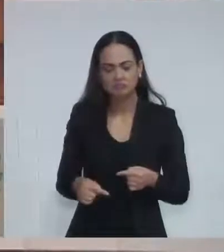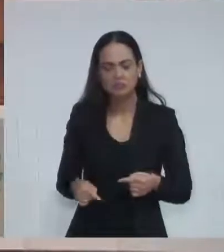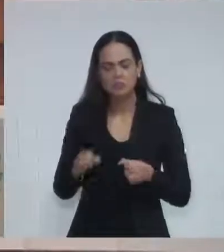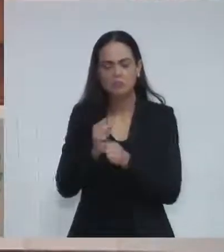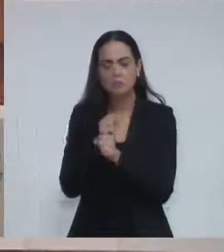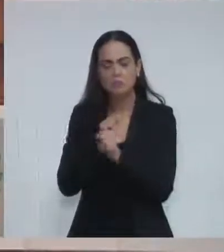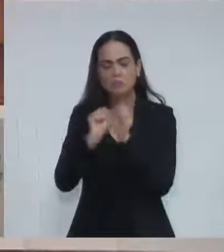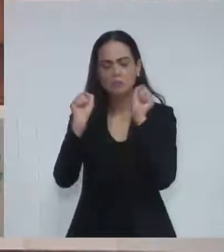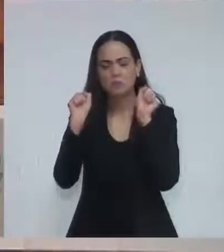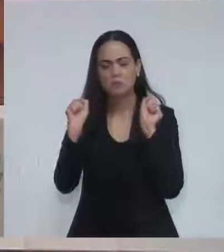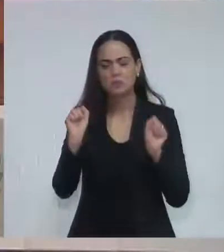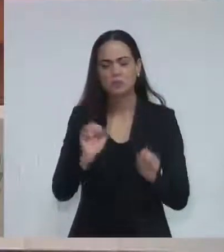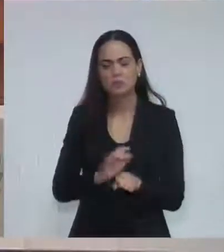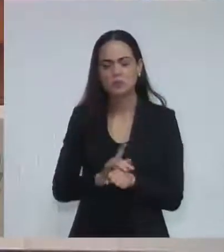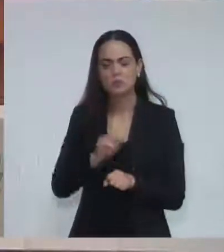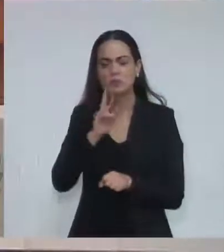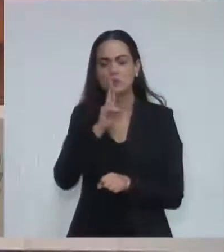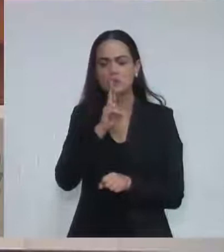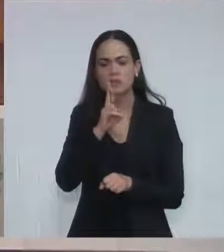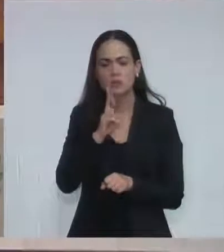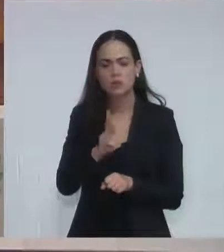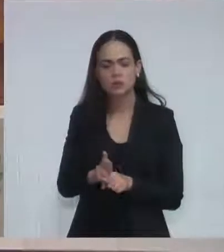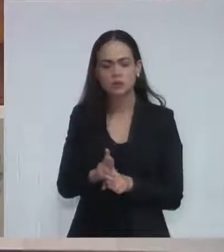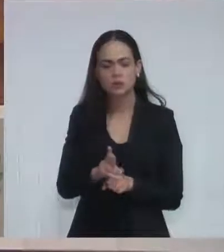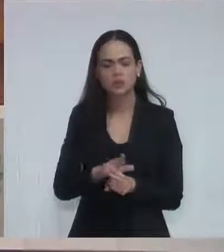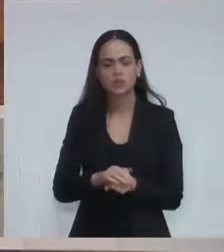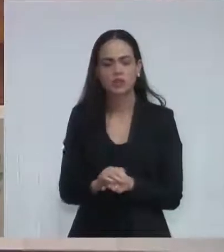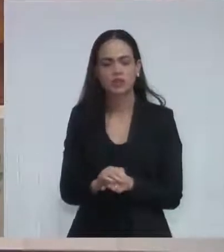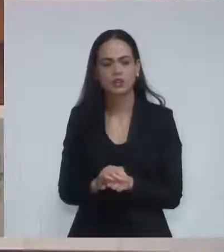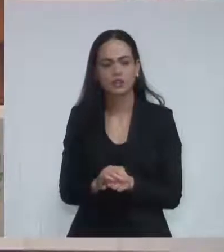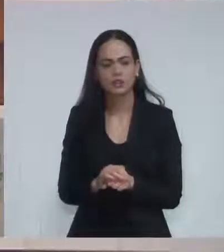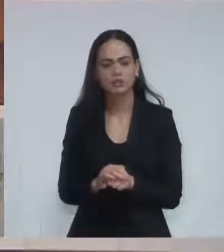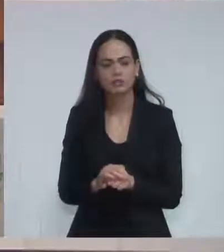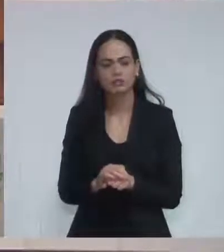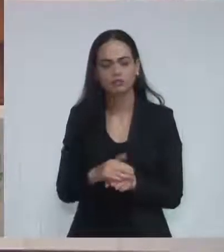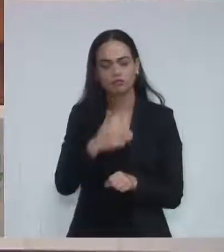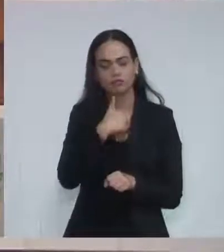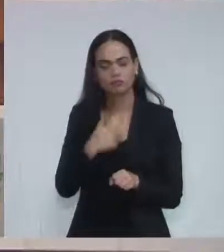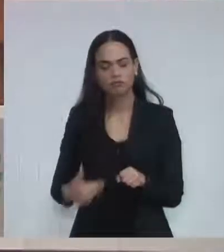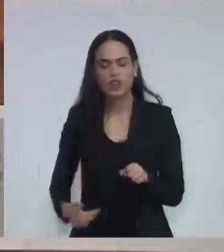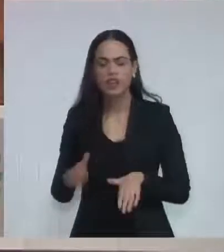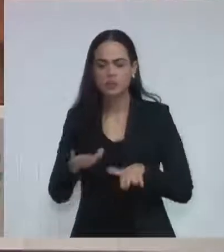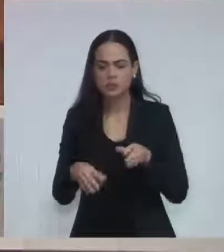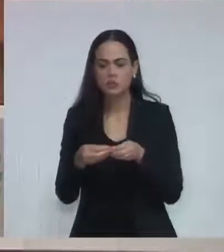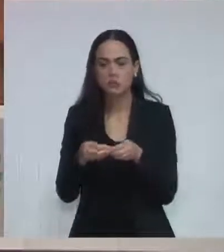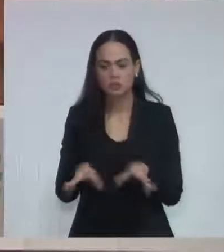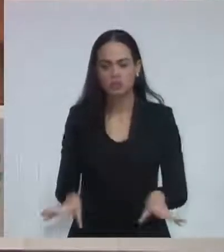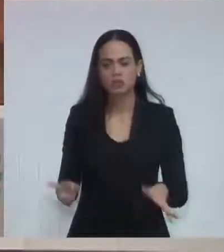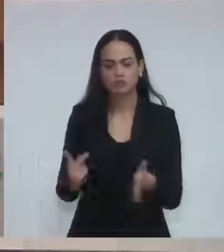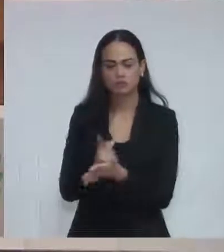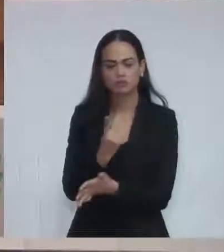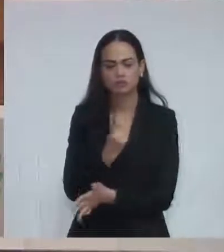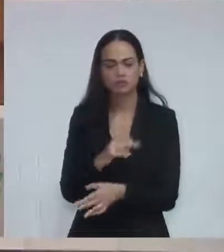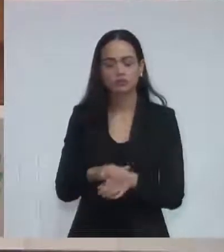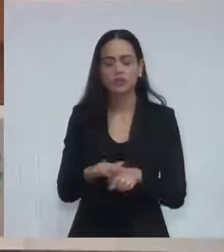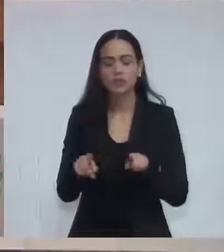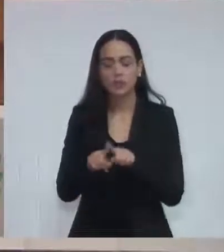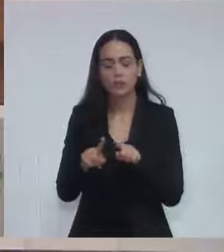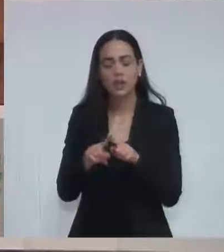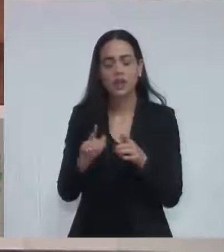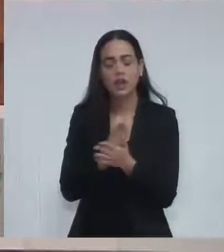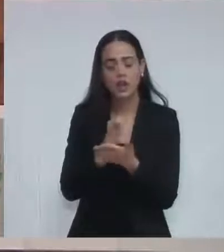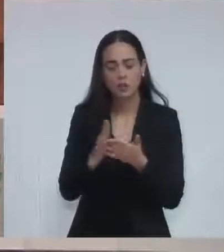serem respondidos sem afetar o bom andamento da máquina pública. Acrescentou ainda que muitos requerimentos têm as